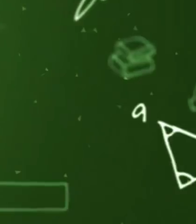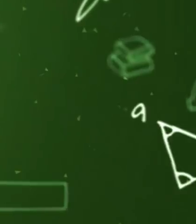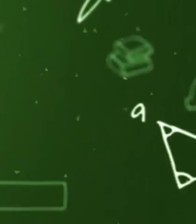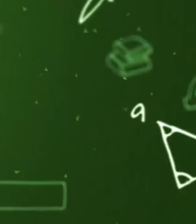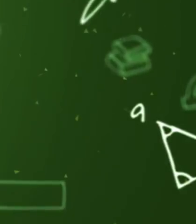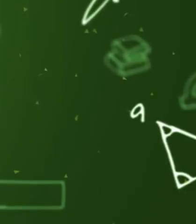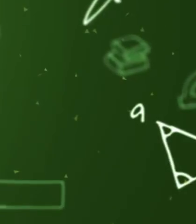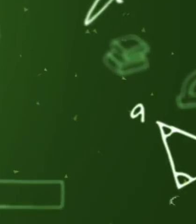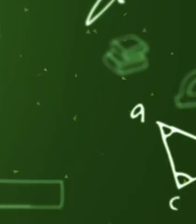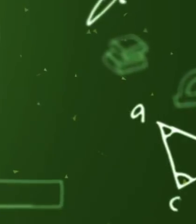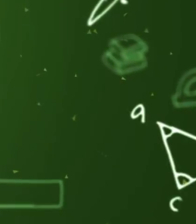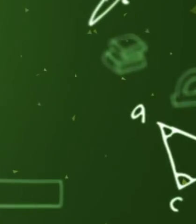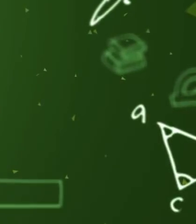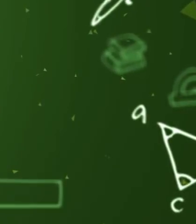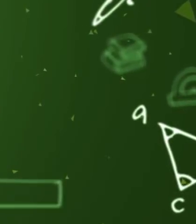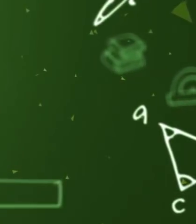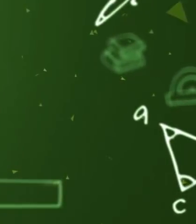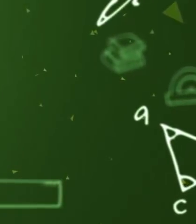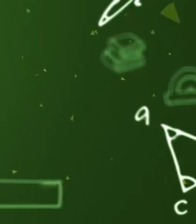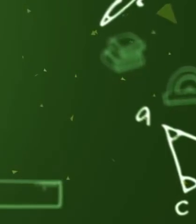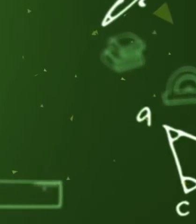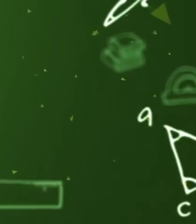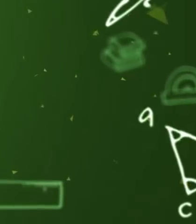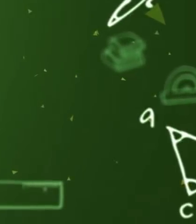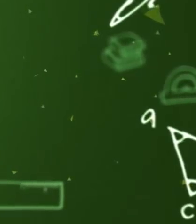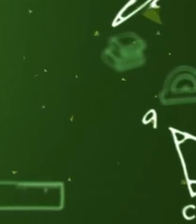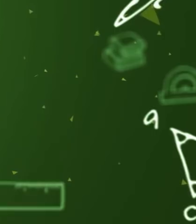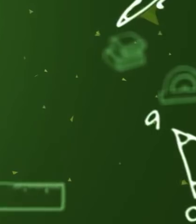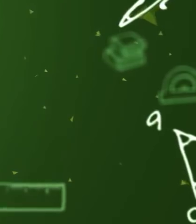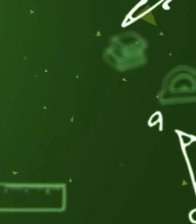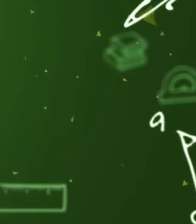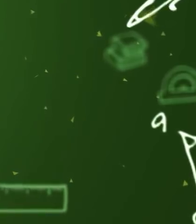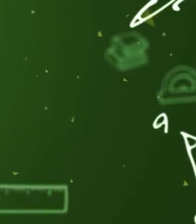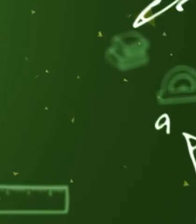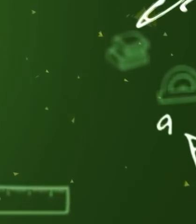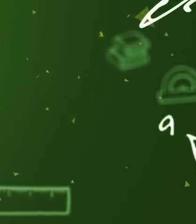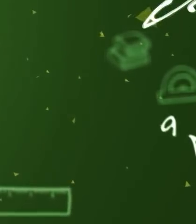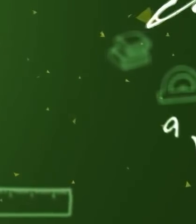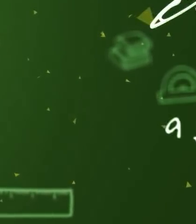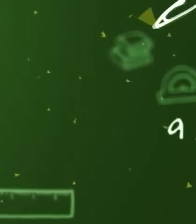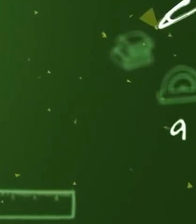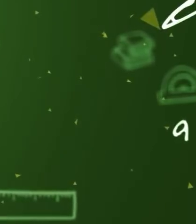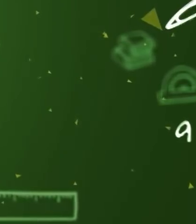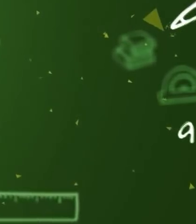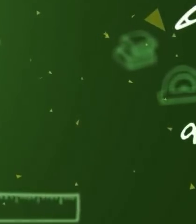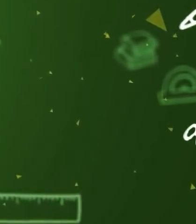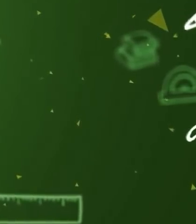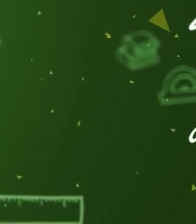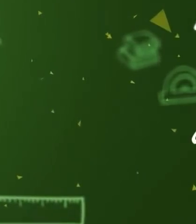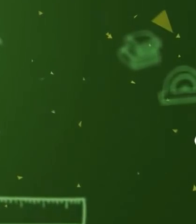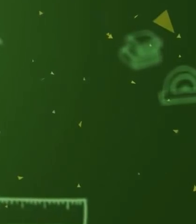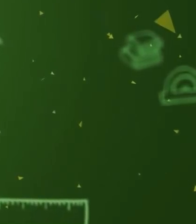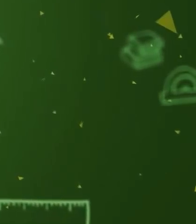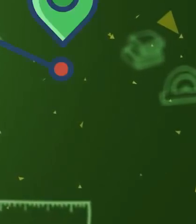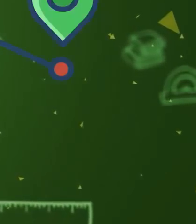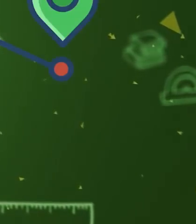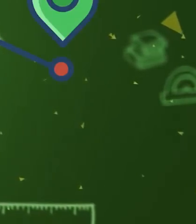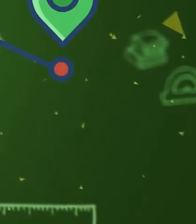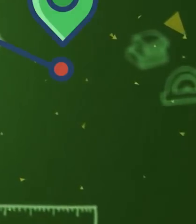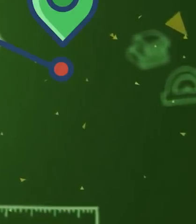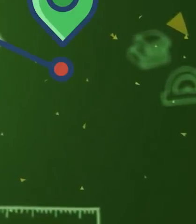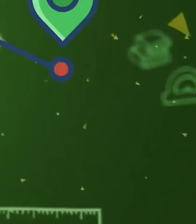As praias de lá atraem pessoas de países diversos do mundo